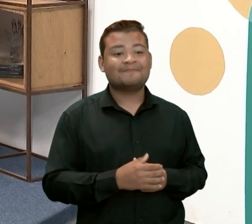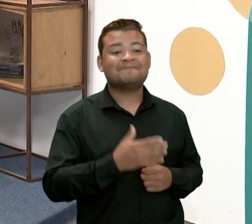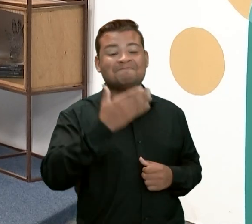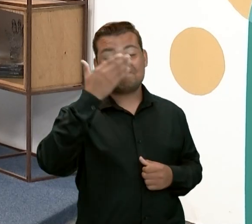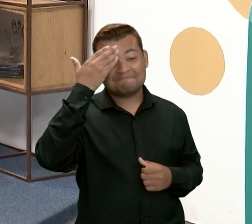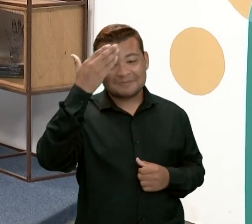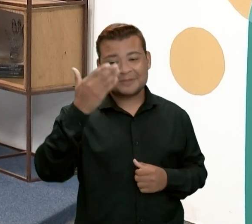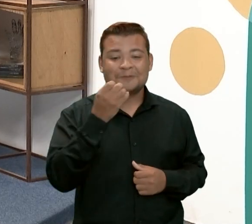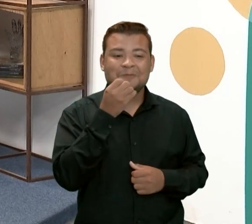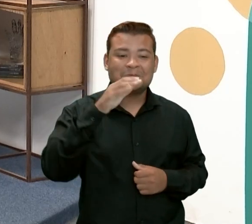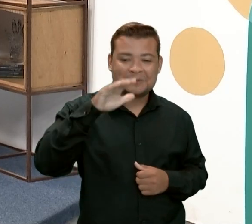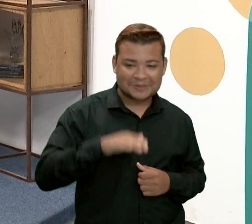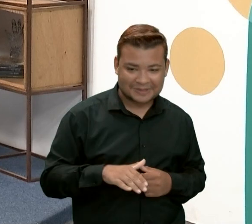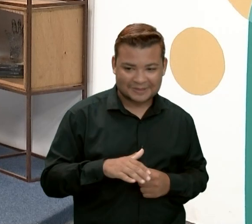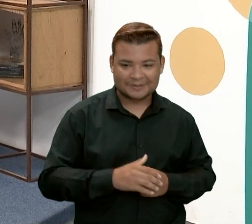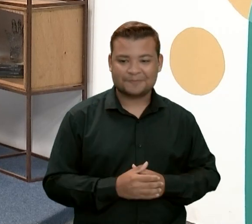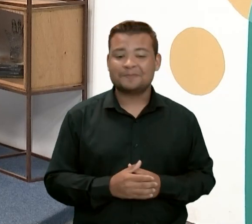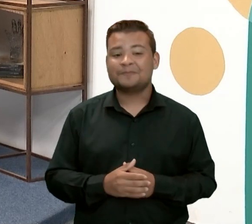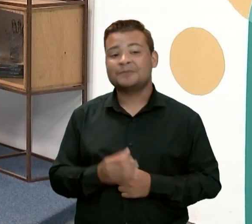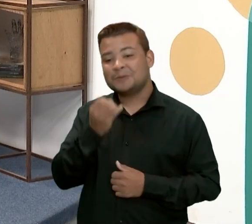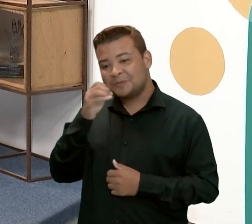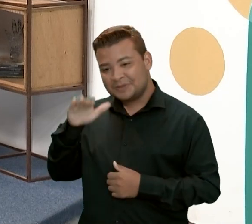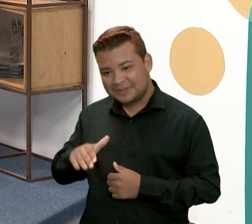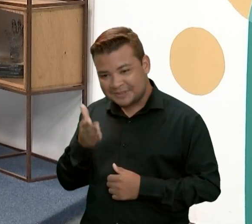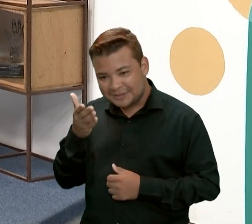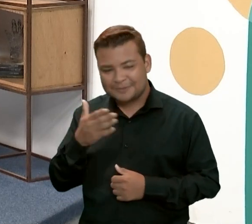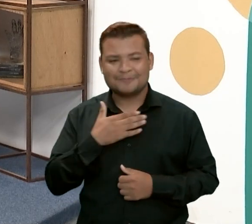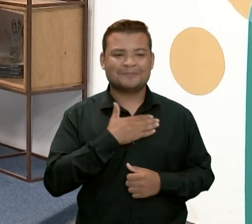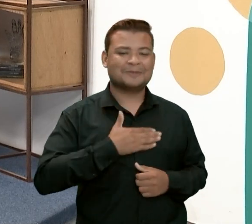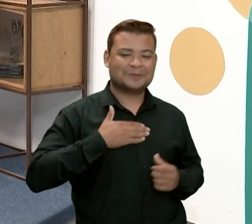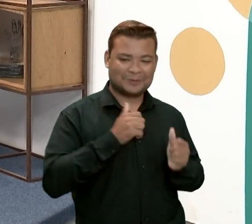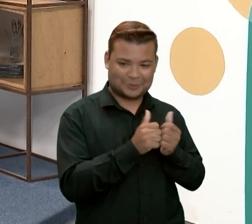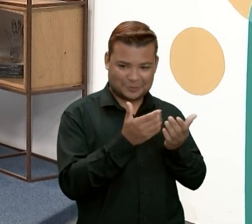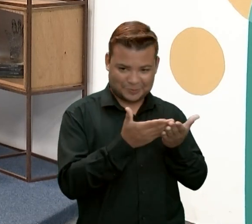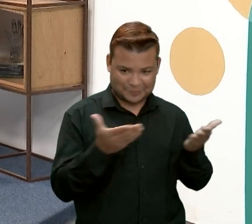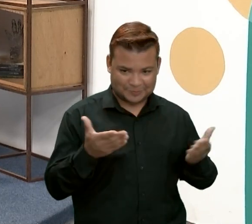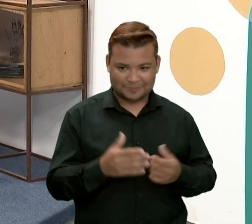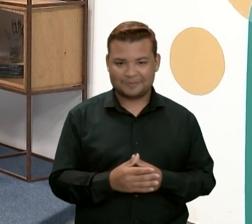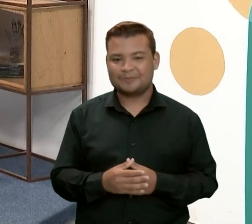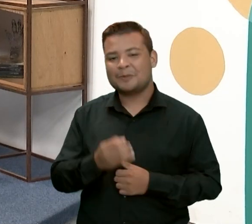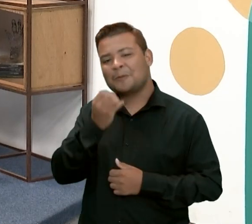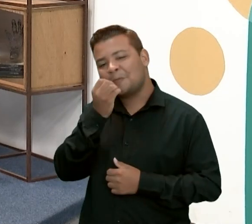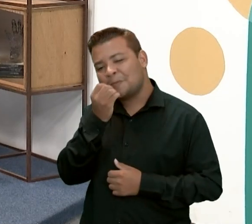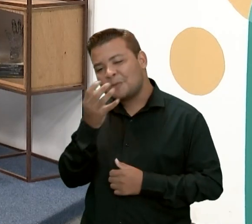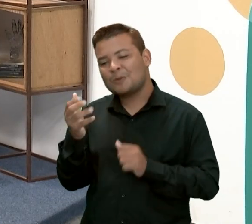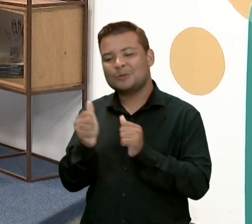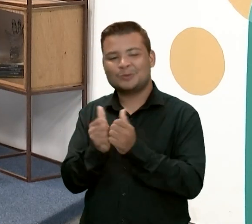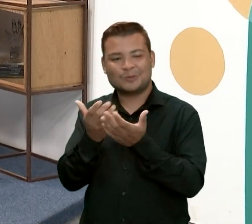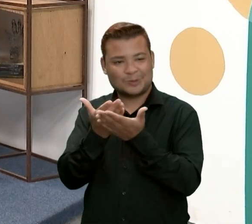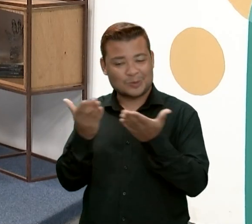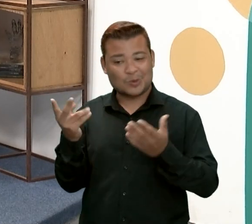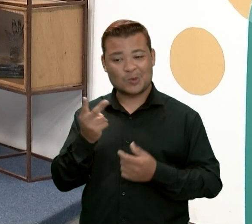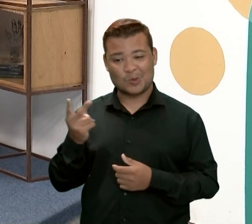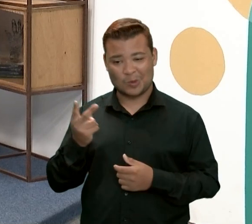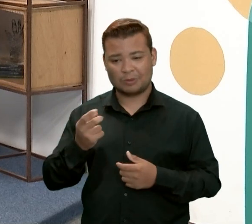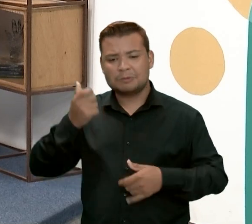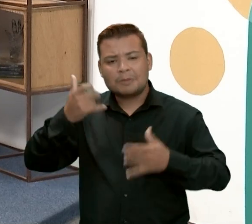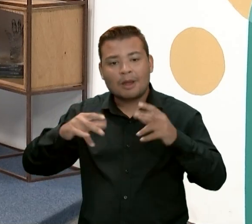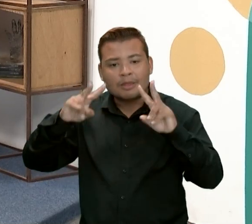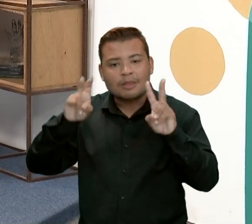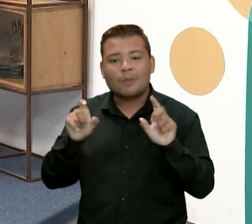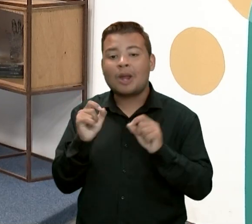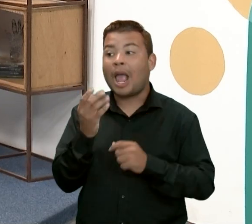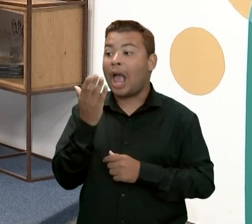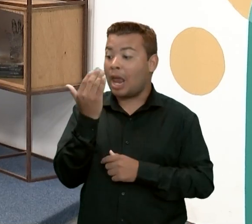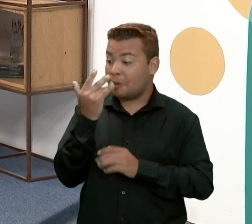Obrigada, boa tarde. Uma boa tarde para a senhora também. Aqui. Que bom tê-las aqui para a gente falar sobre alimentos do futuro. O